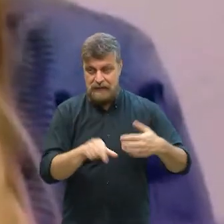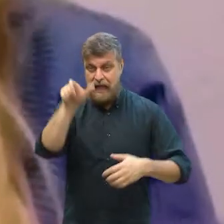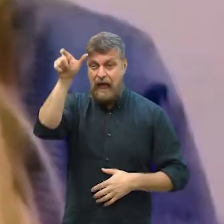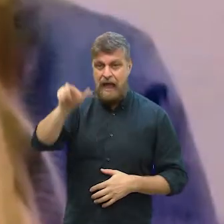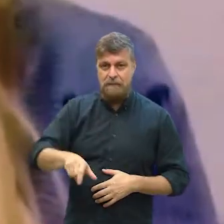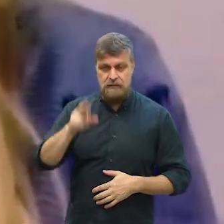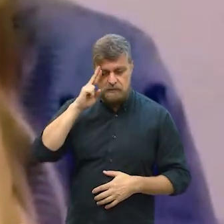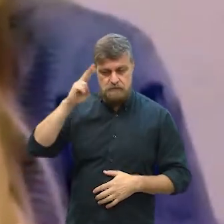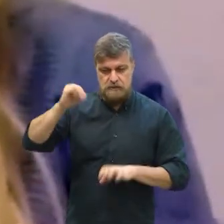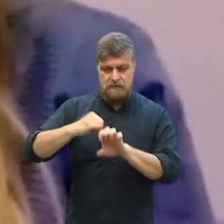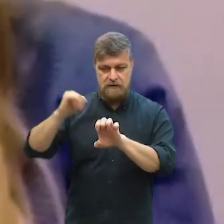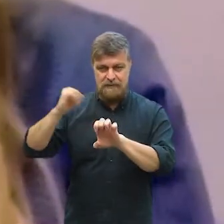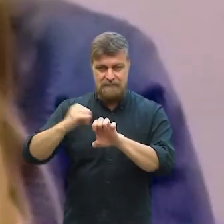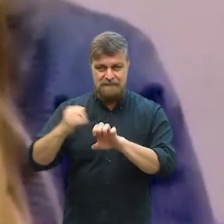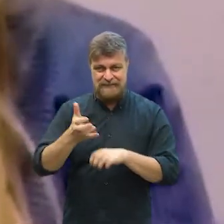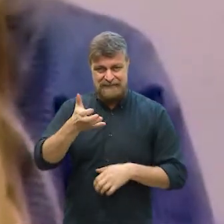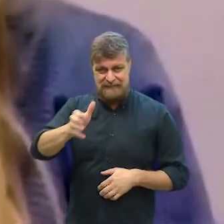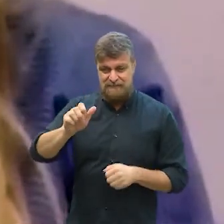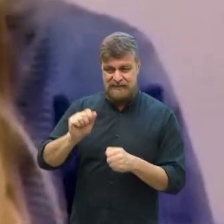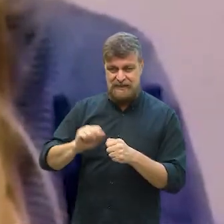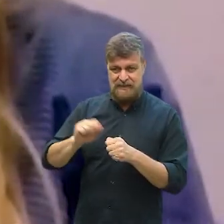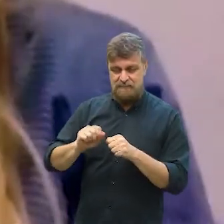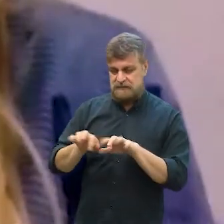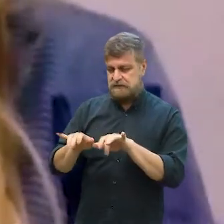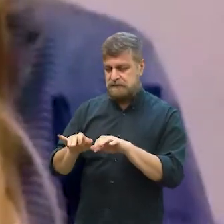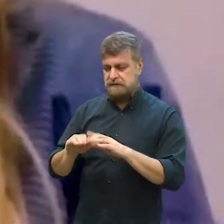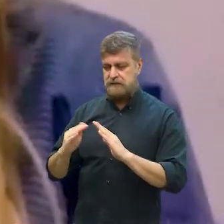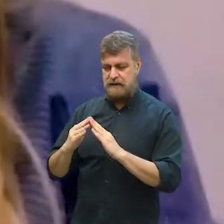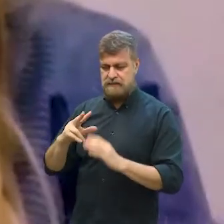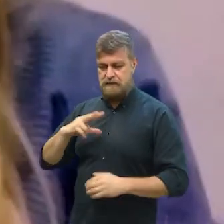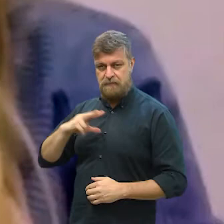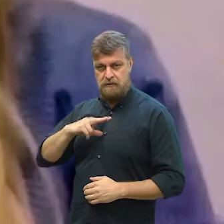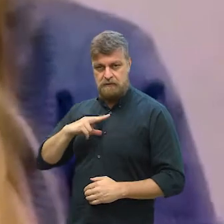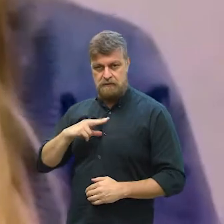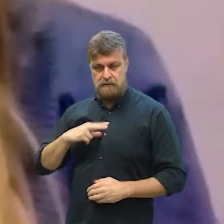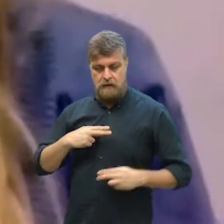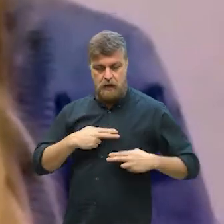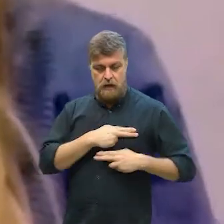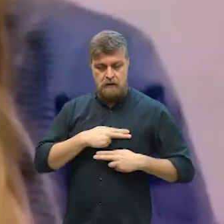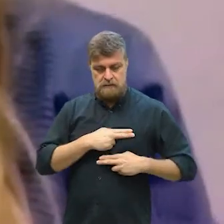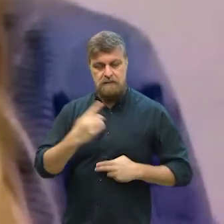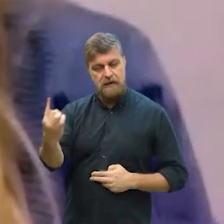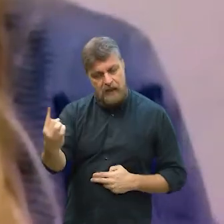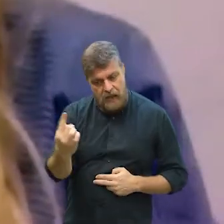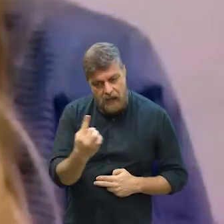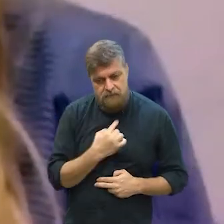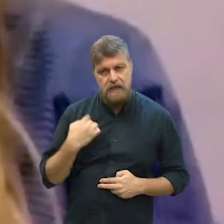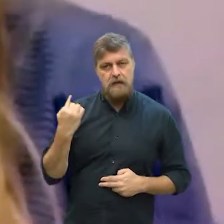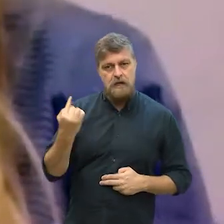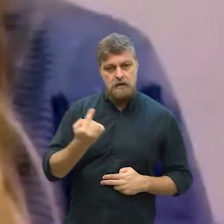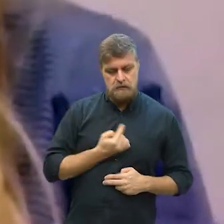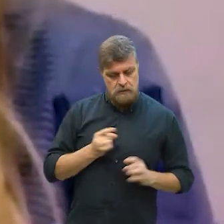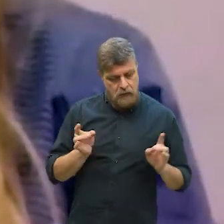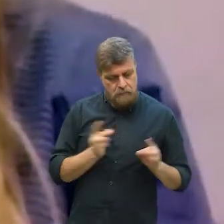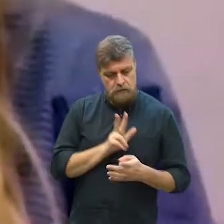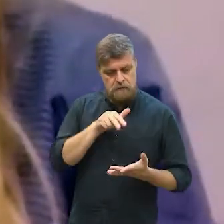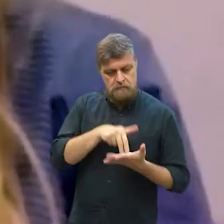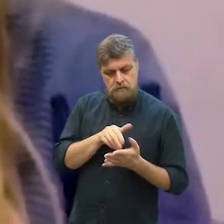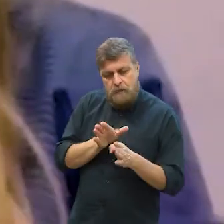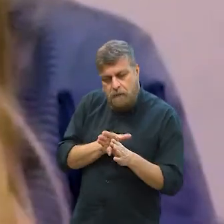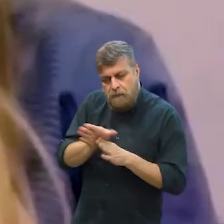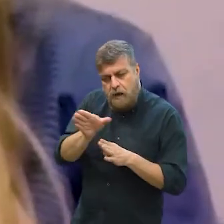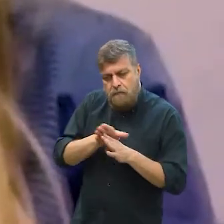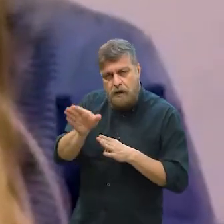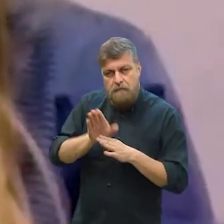serviços, caso o empreendedor não se sinta seguro de realizá-lo em casa, no seu computador, basta procurar o escritório do Sebrae, que nós estamos à